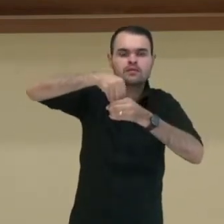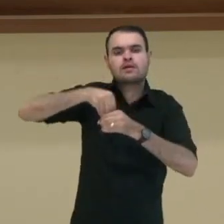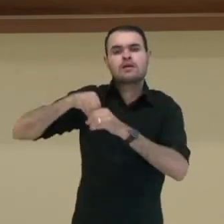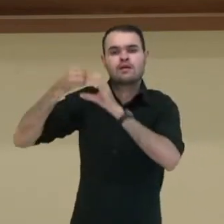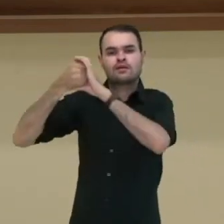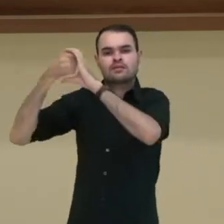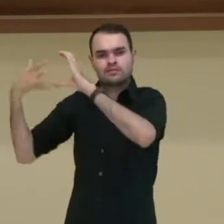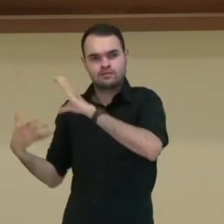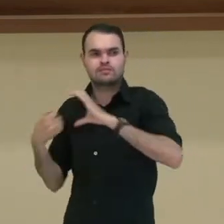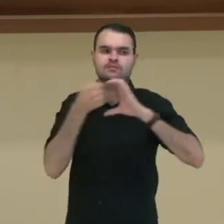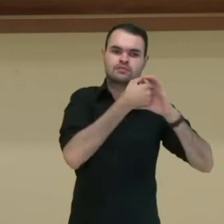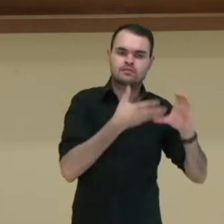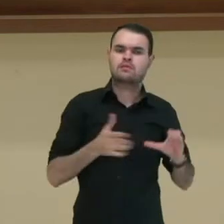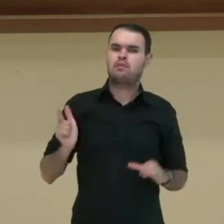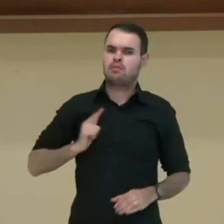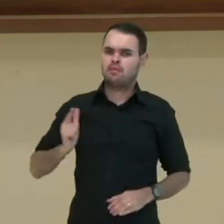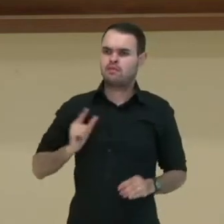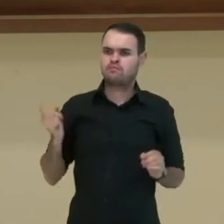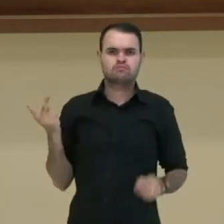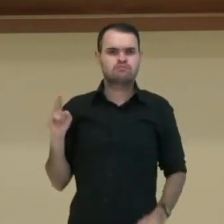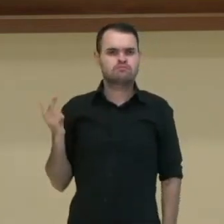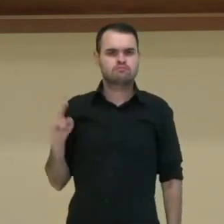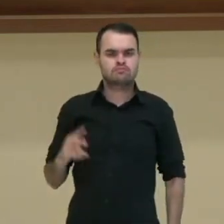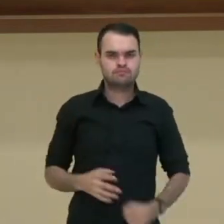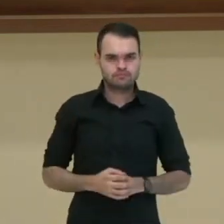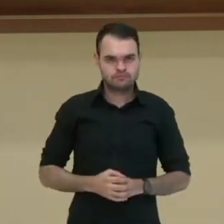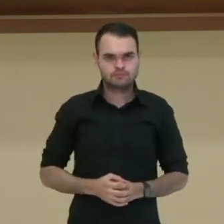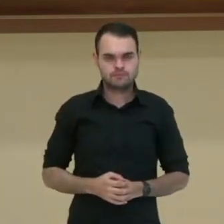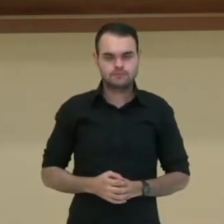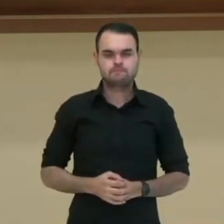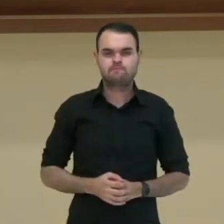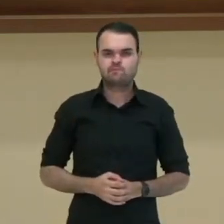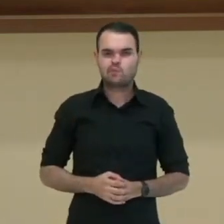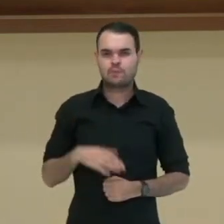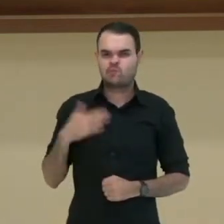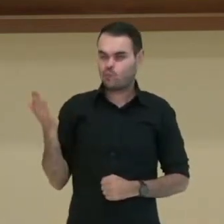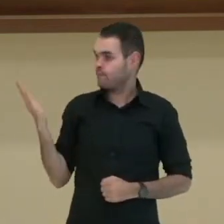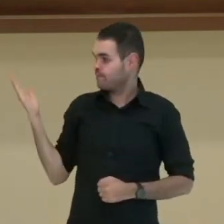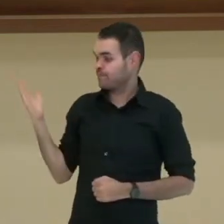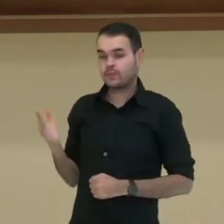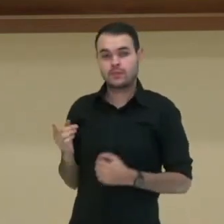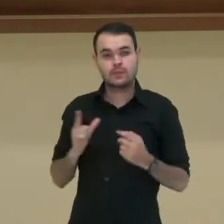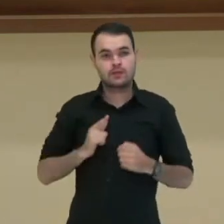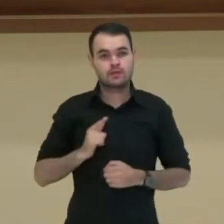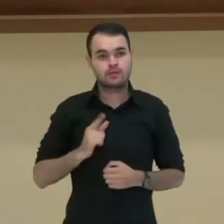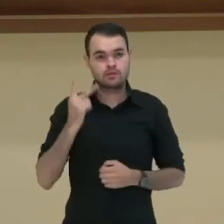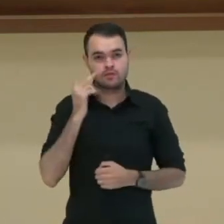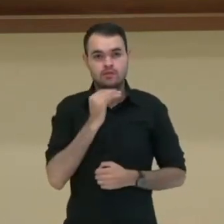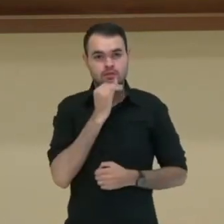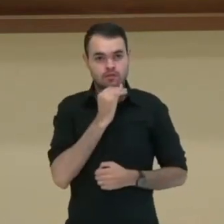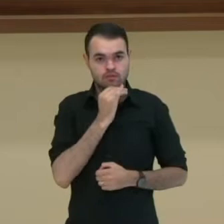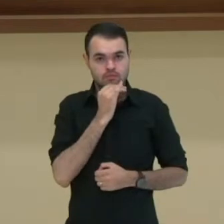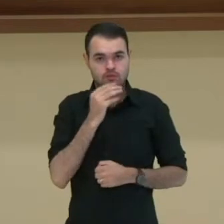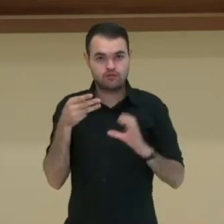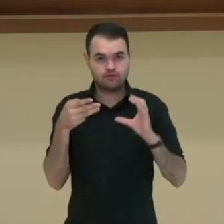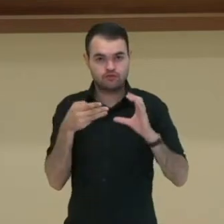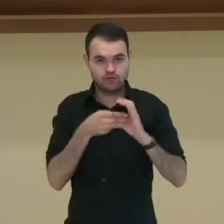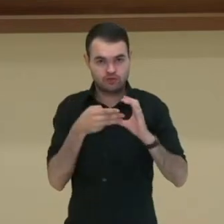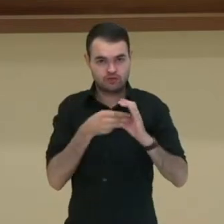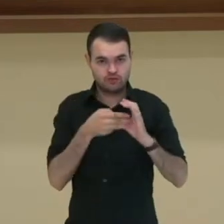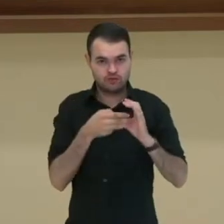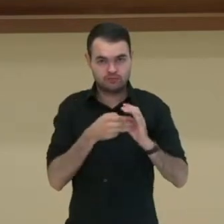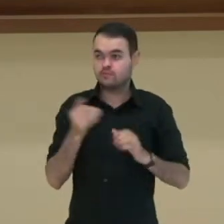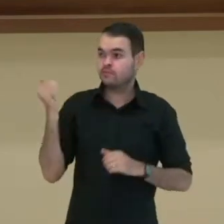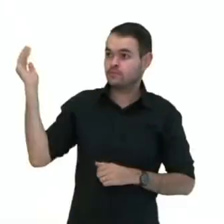comum desses dois organismos macroscopicamente diferentes. Então, aqui nós temos dois exemplos de célula,